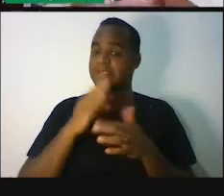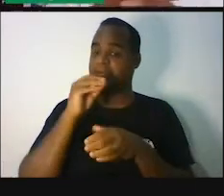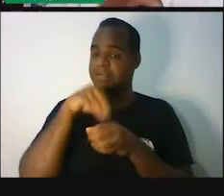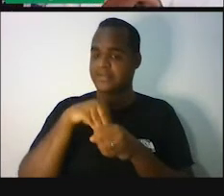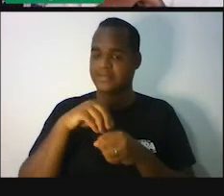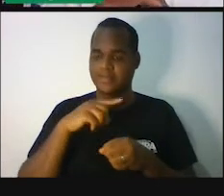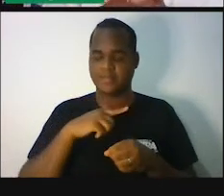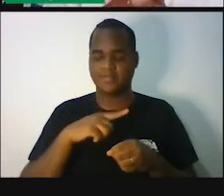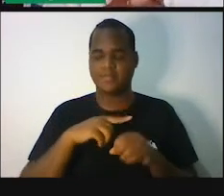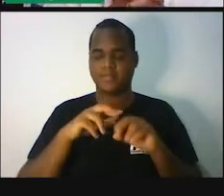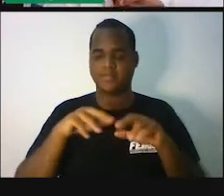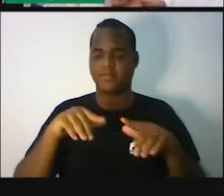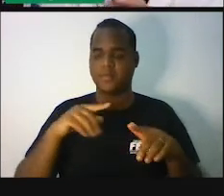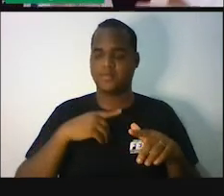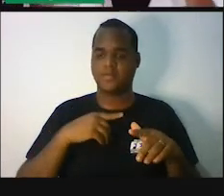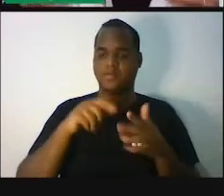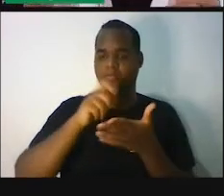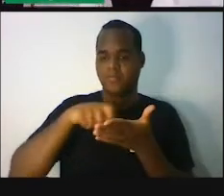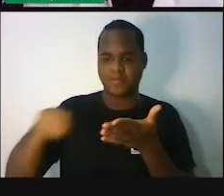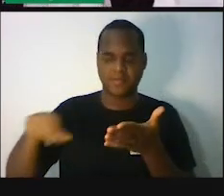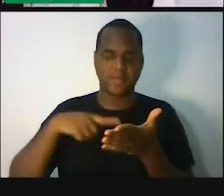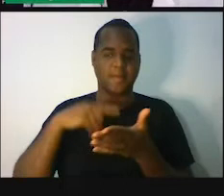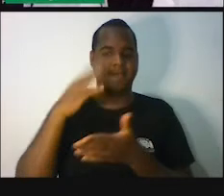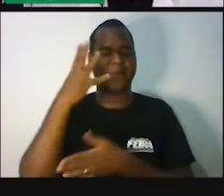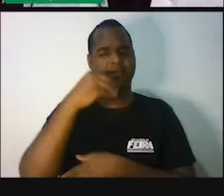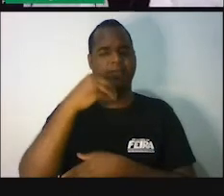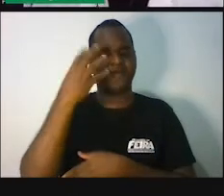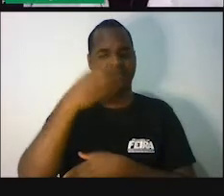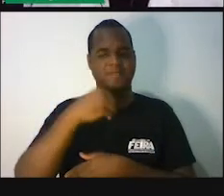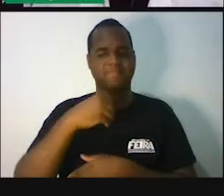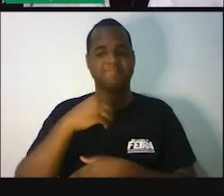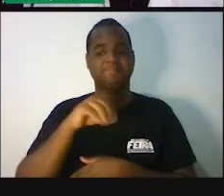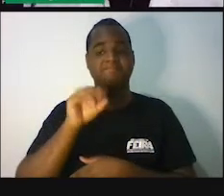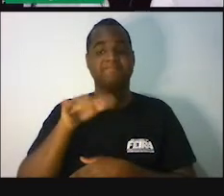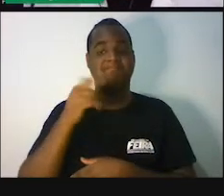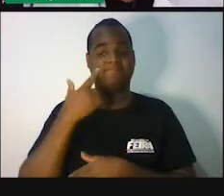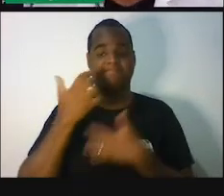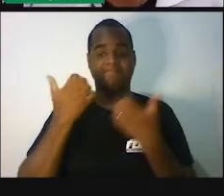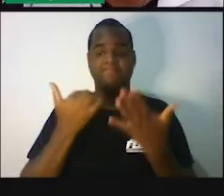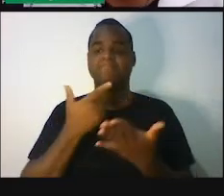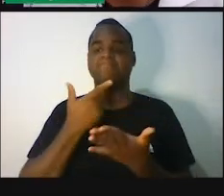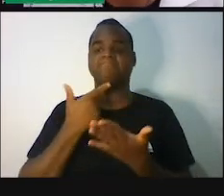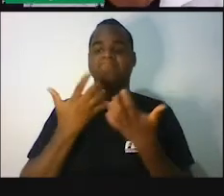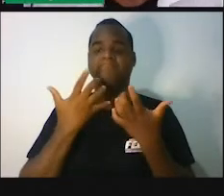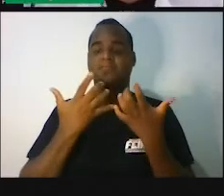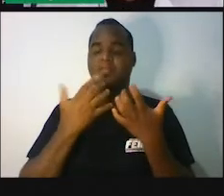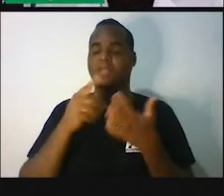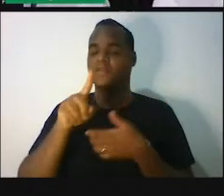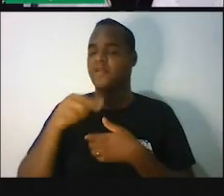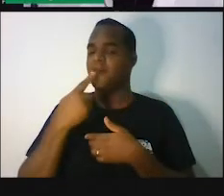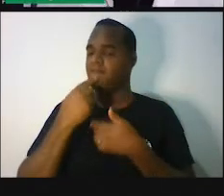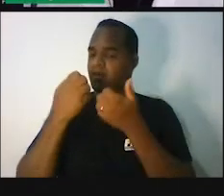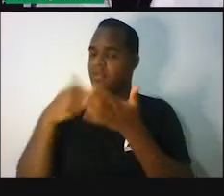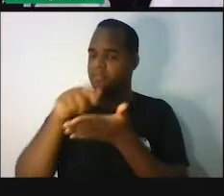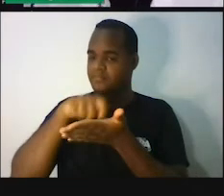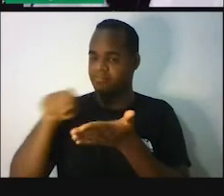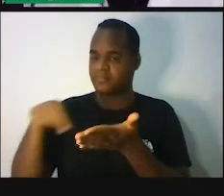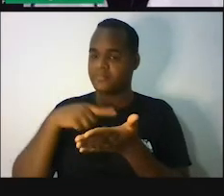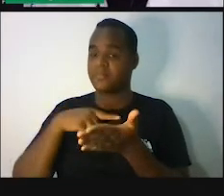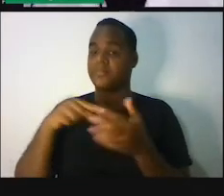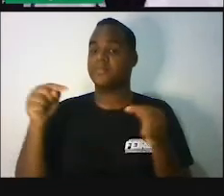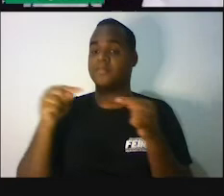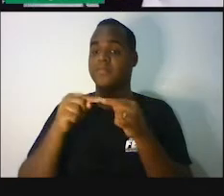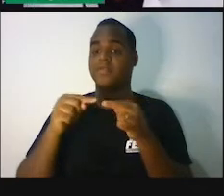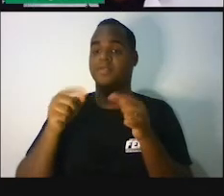toda essa coisa escrita de forma muito bonita, eu queria te dizer que a gente já começou a fazer isso na aula